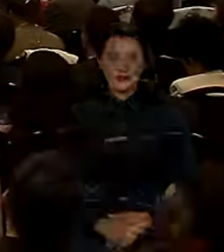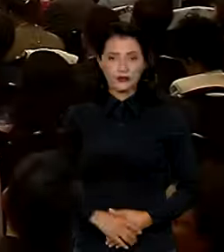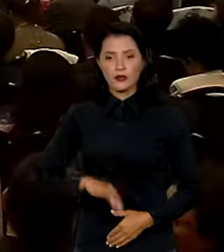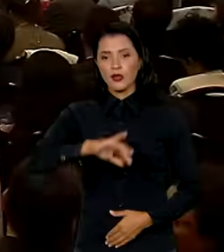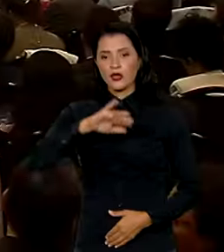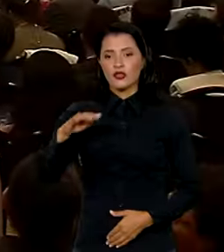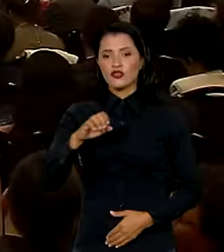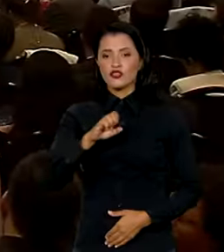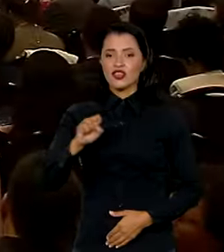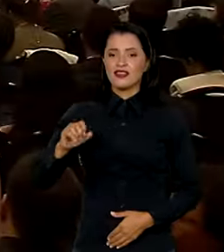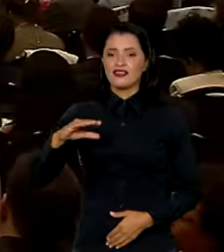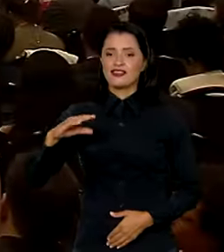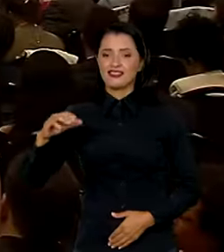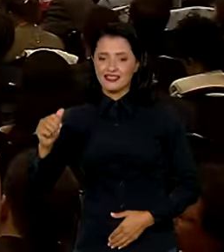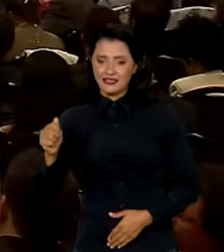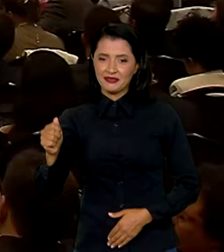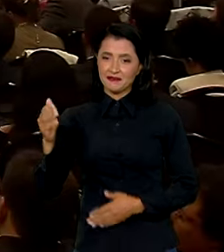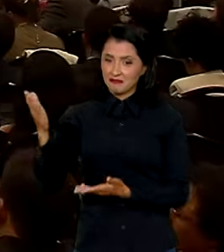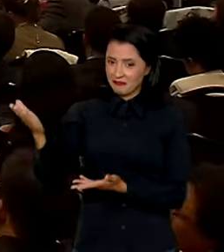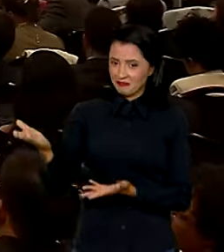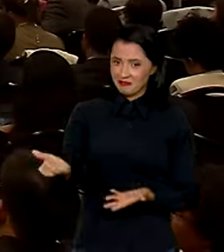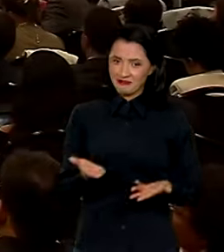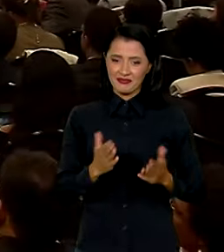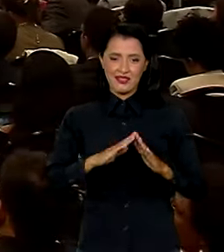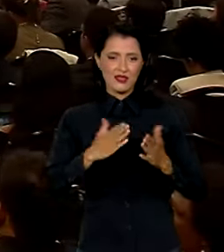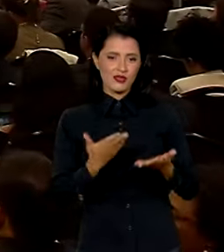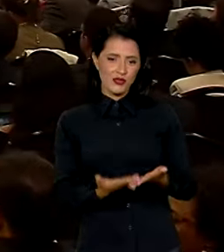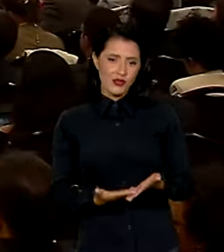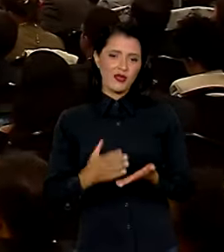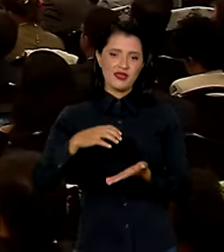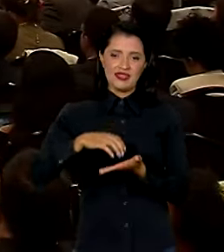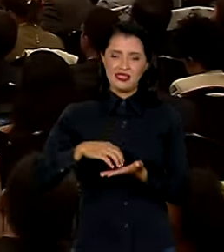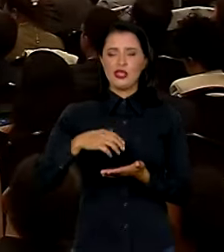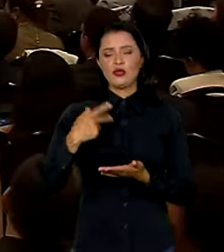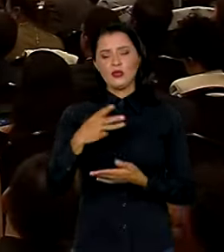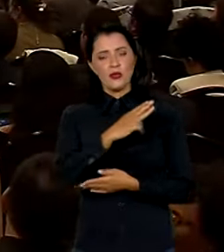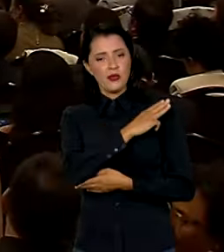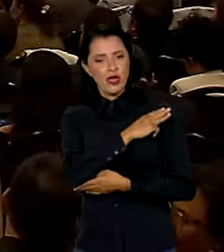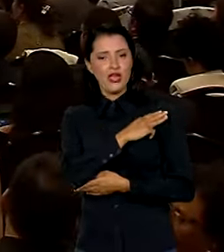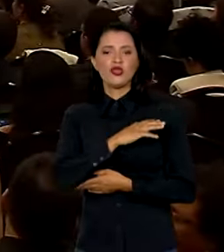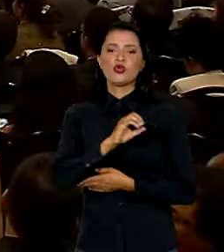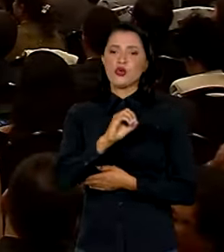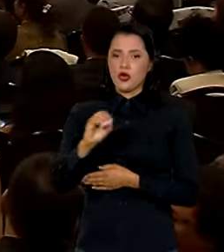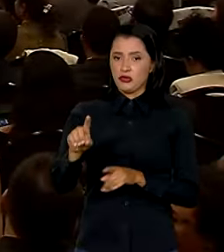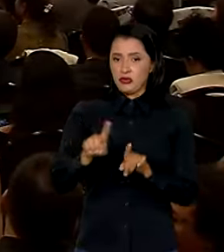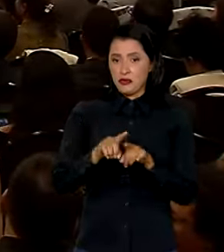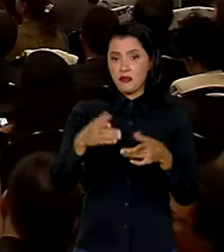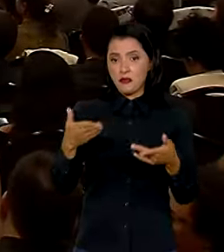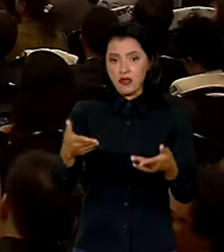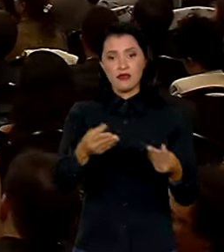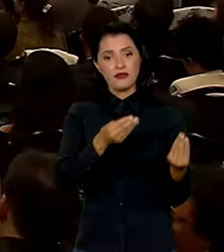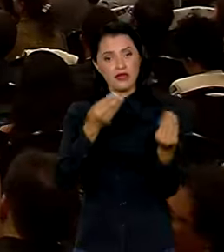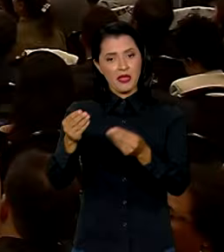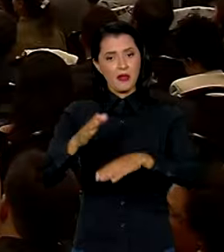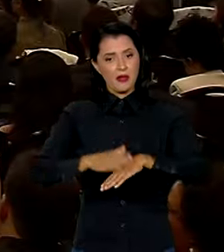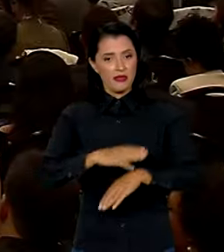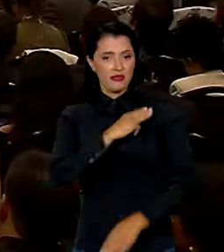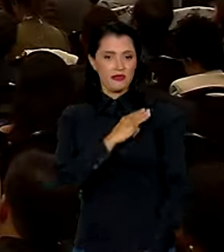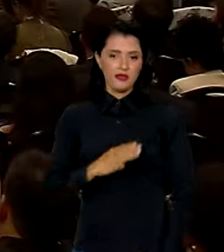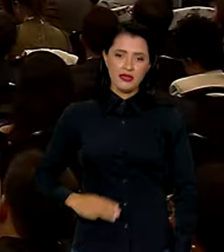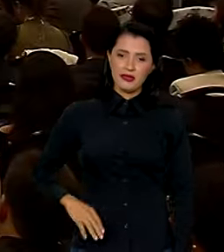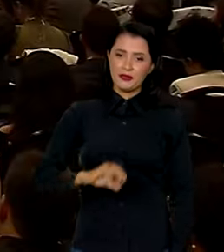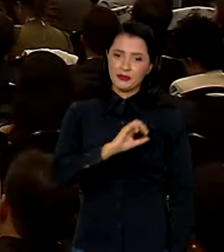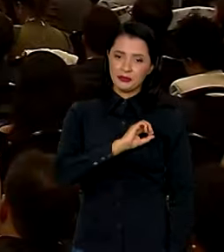Jéssica Luênia Marques Oliveira, da Escola Centro de Ensino Médio Setor Oeste, que será entregue pela ministra